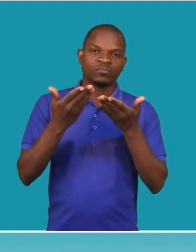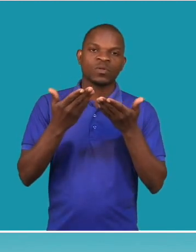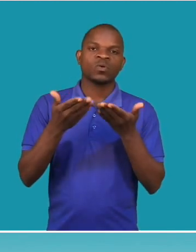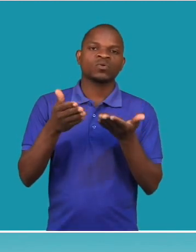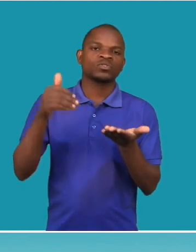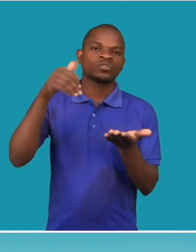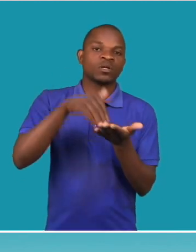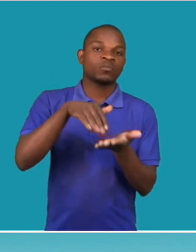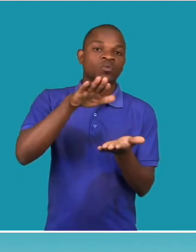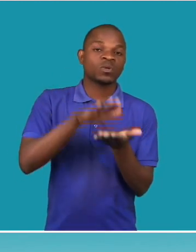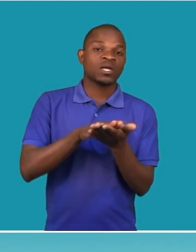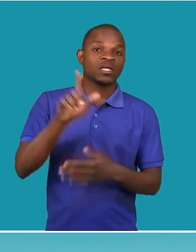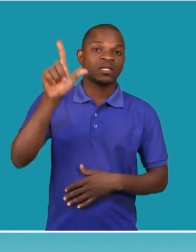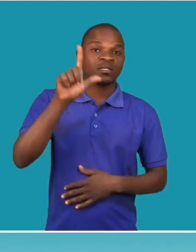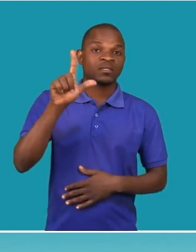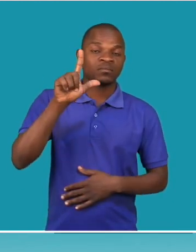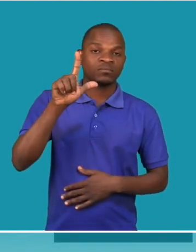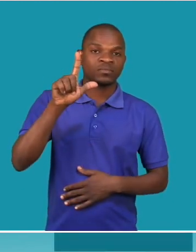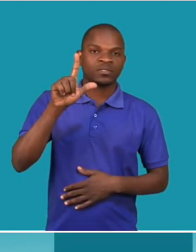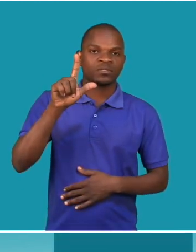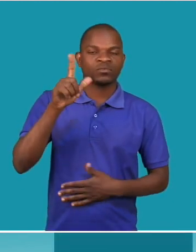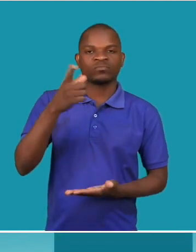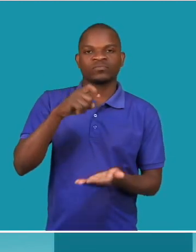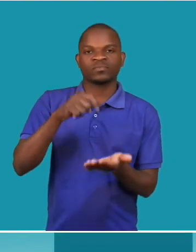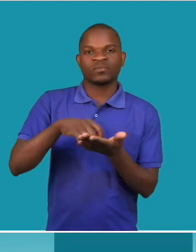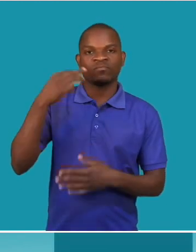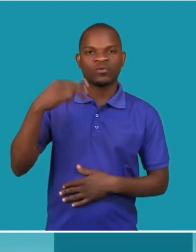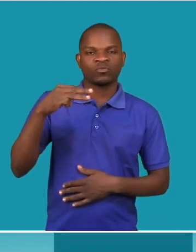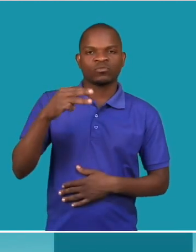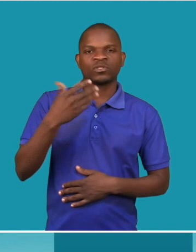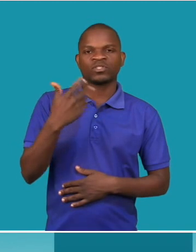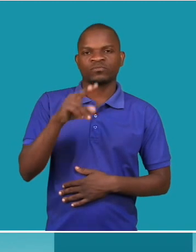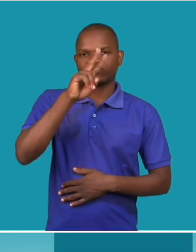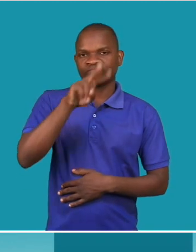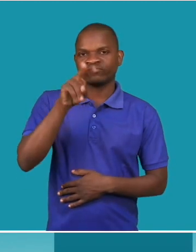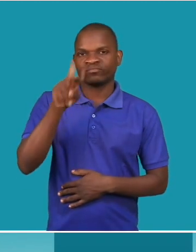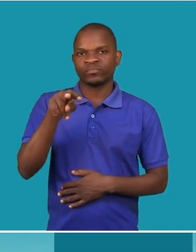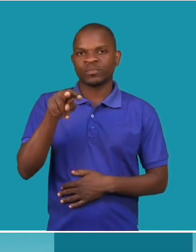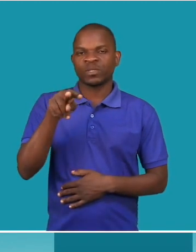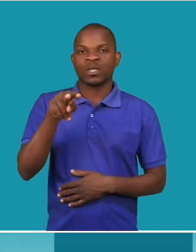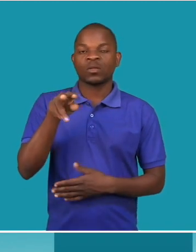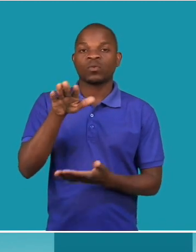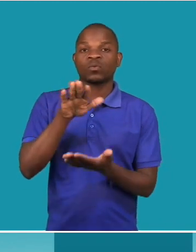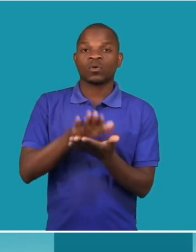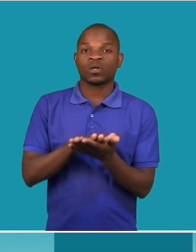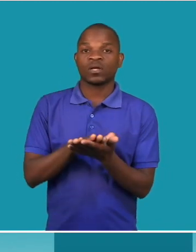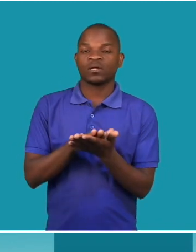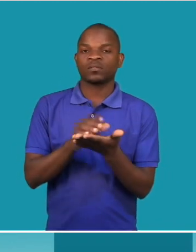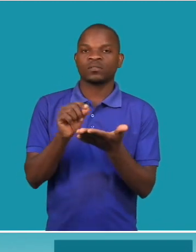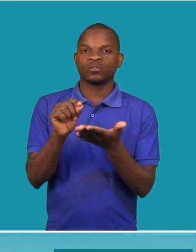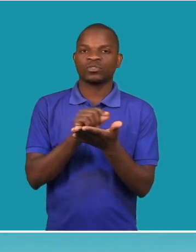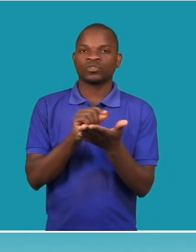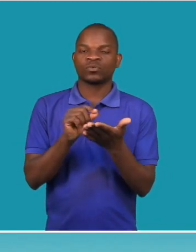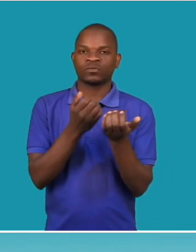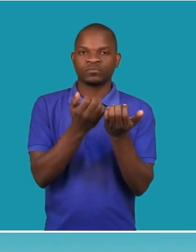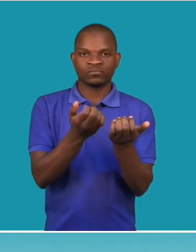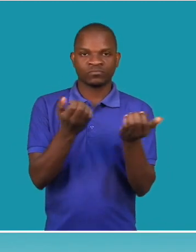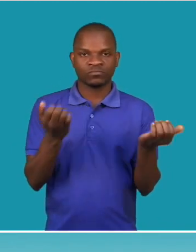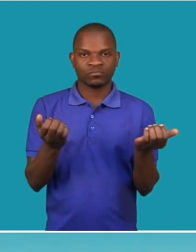viemos aqui na Liberdade, no município de Matola, onde visitamos a